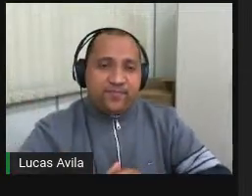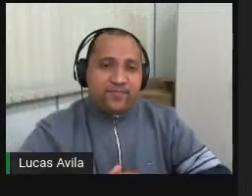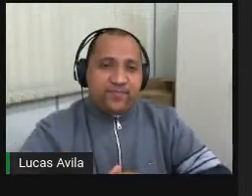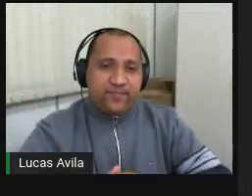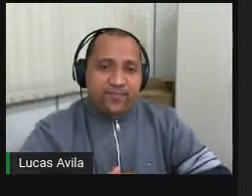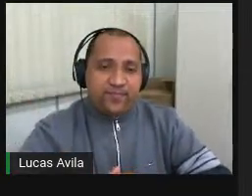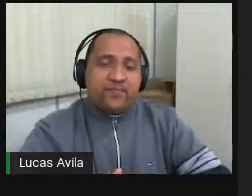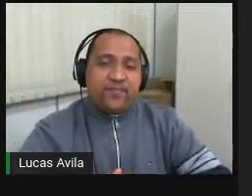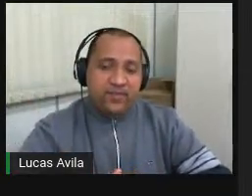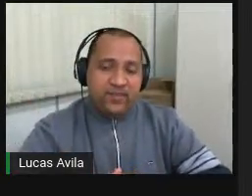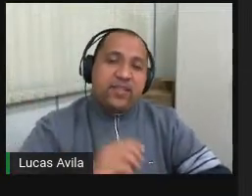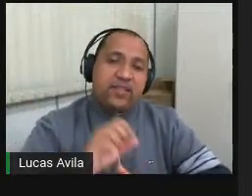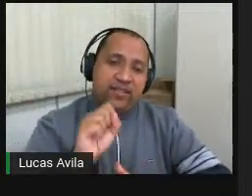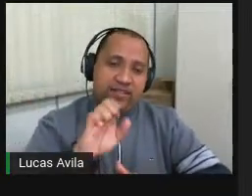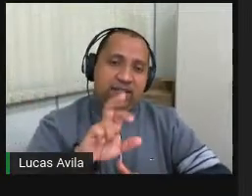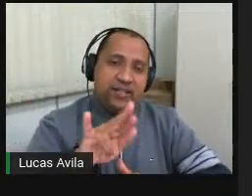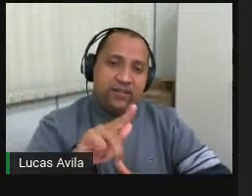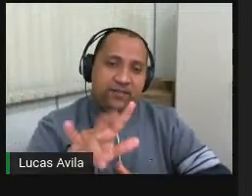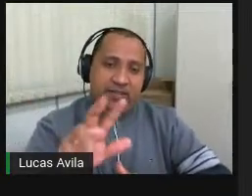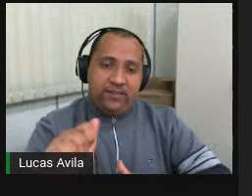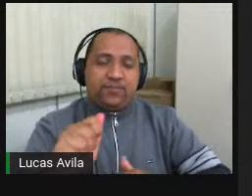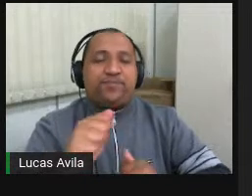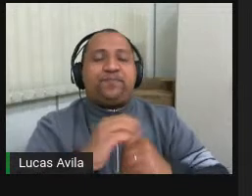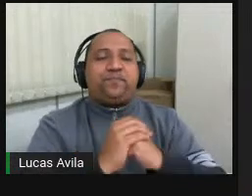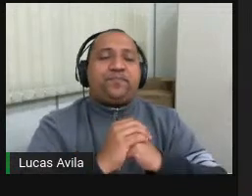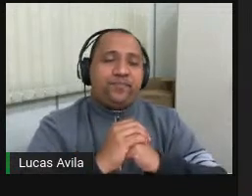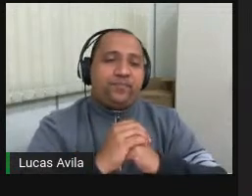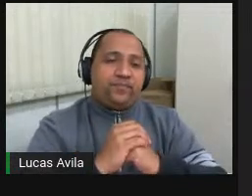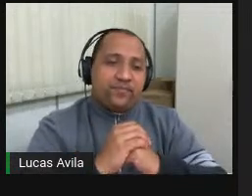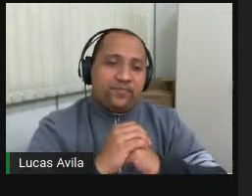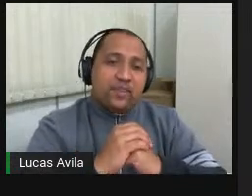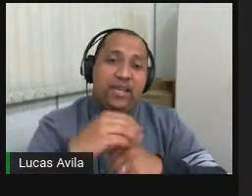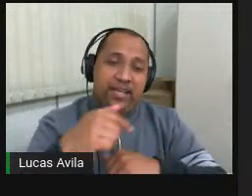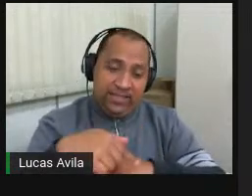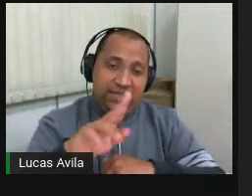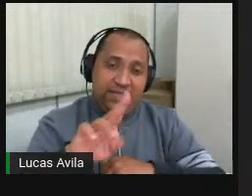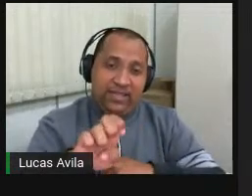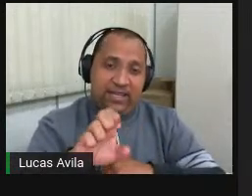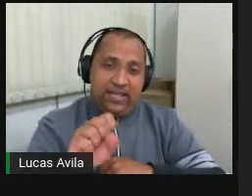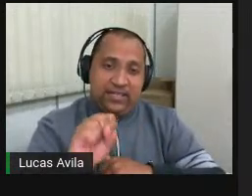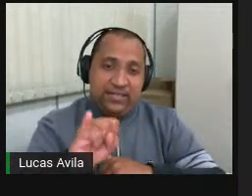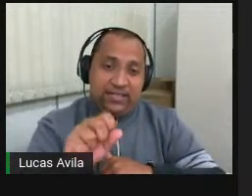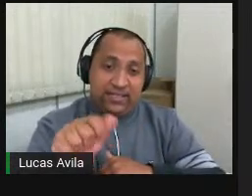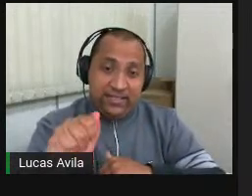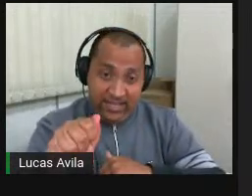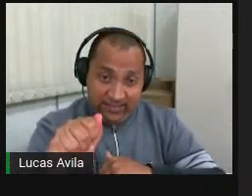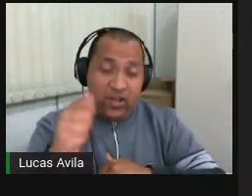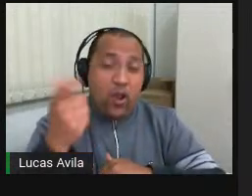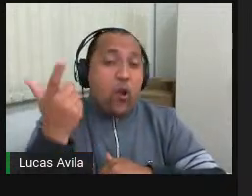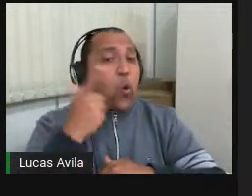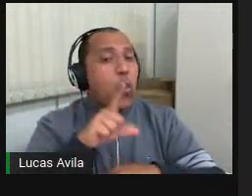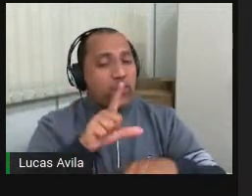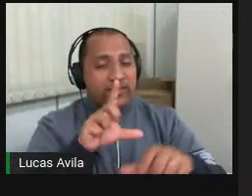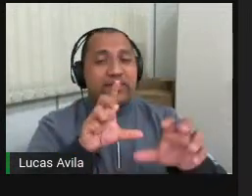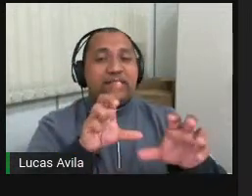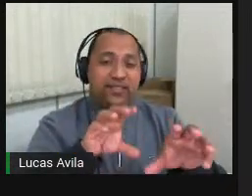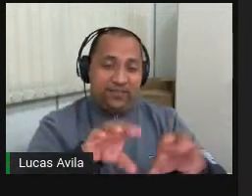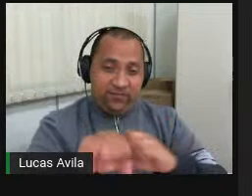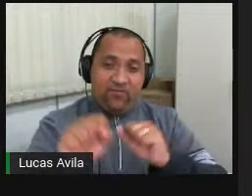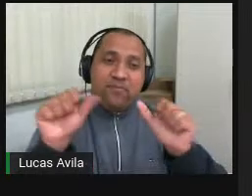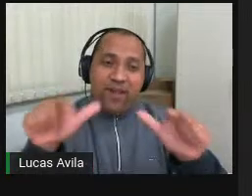Kézia Letícia da Silva Lobo. Kézia Letícia da Silva Lobo, confira o tio grau.